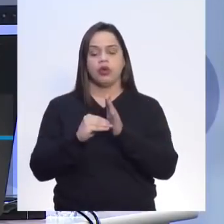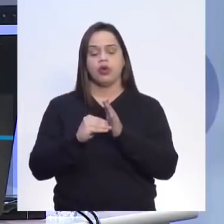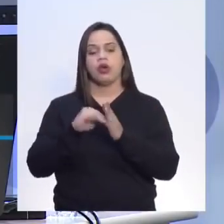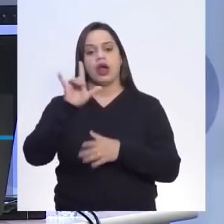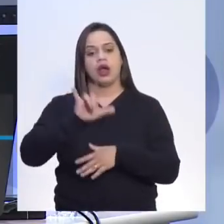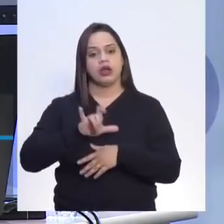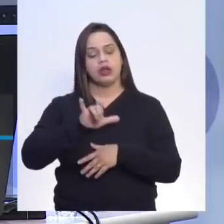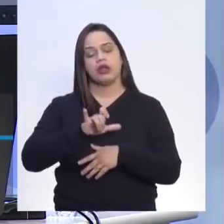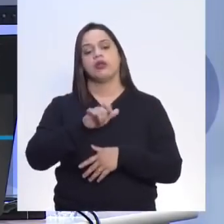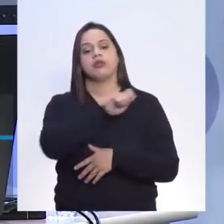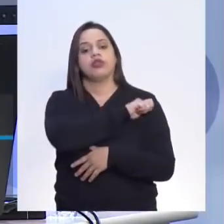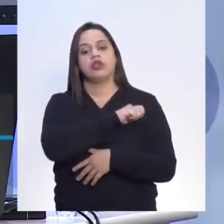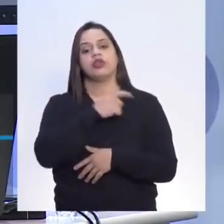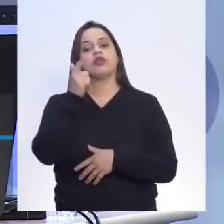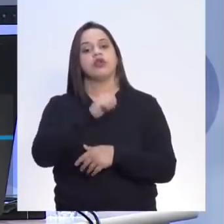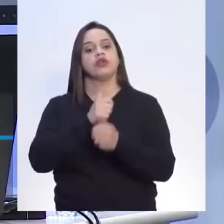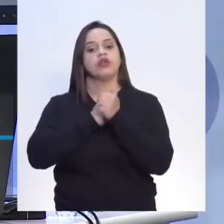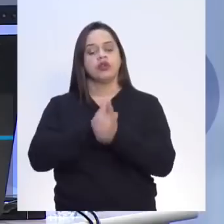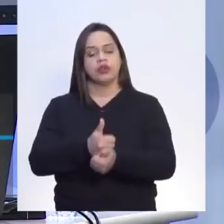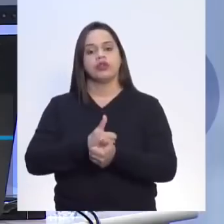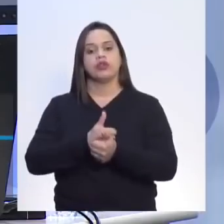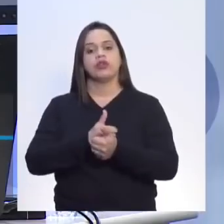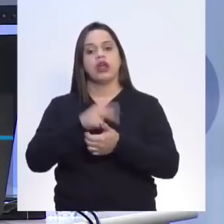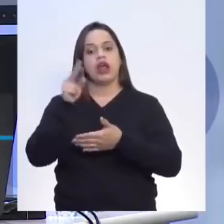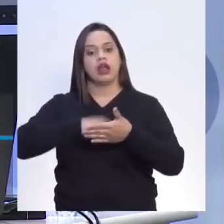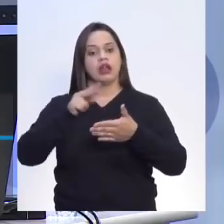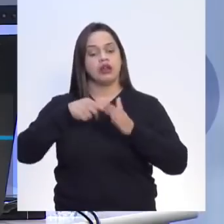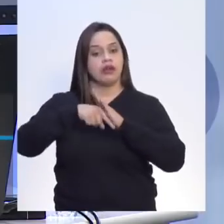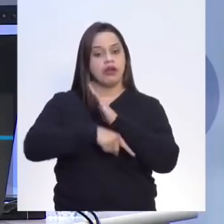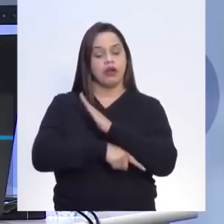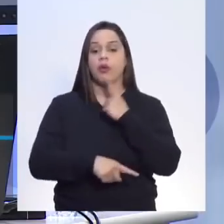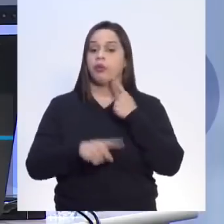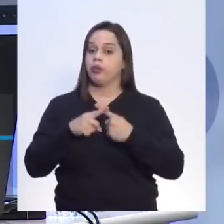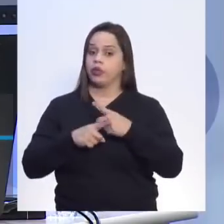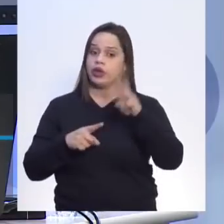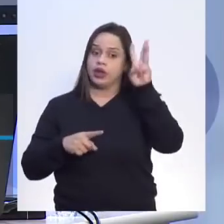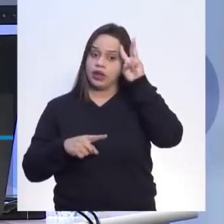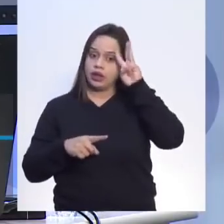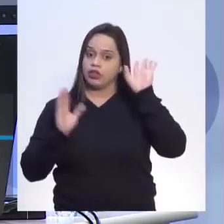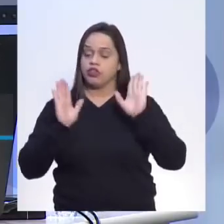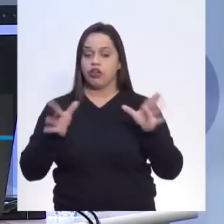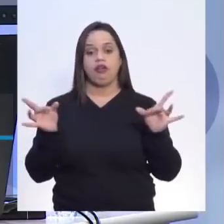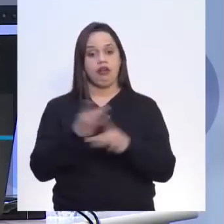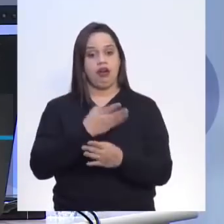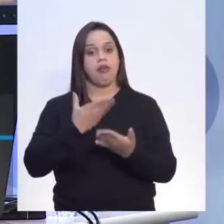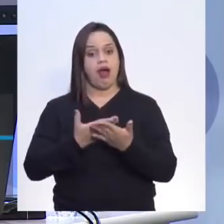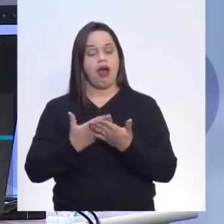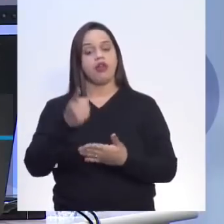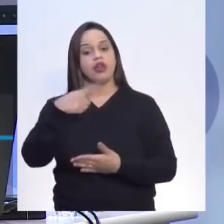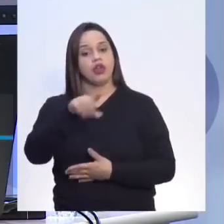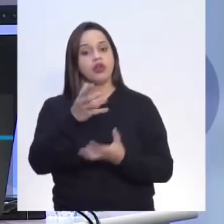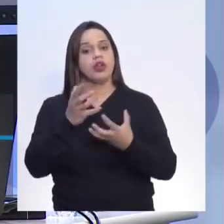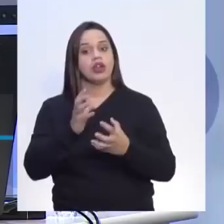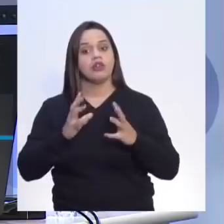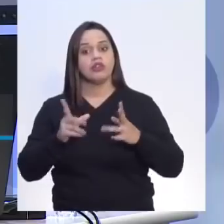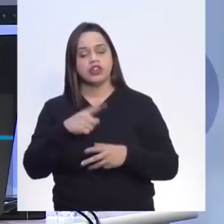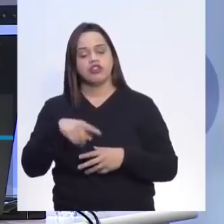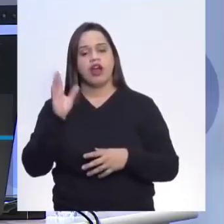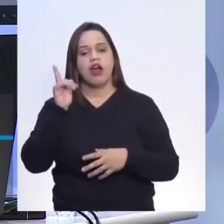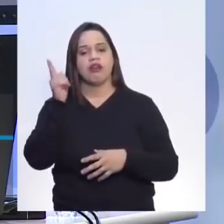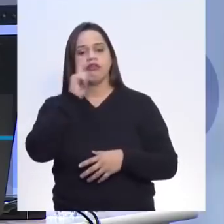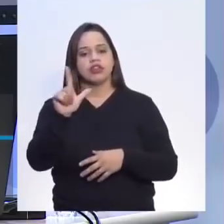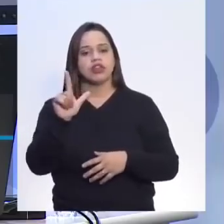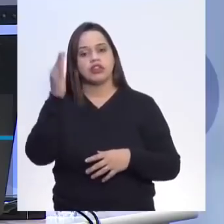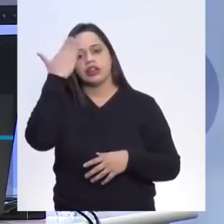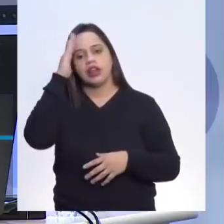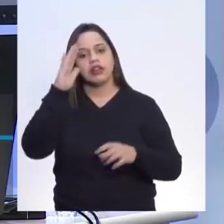para os alunos conseguirem acompanhar a leitura mais a fundo, porque terça-feira a gente finaliza essa aula e eu gostaria que vocês estivessem encaixando tudo bonitinho.